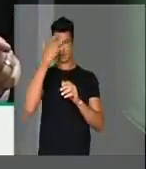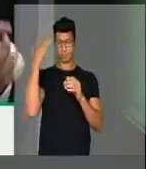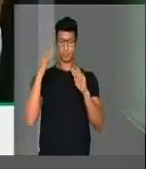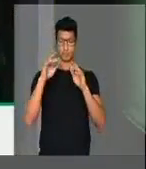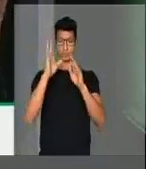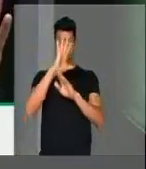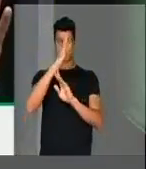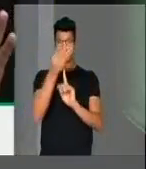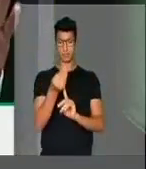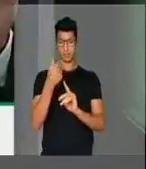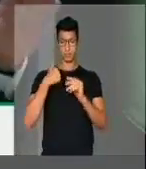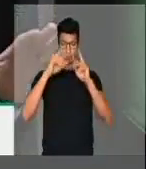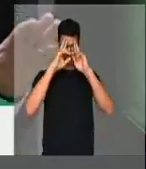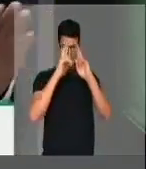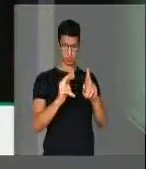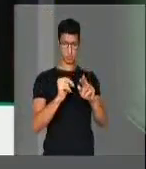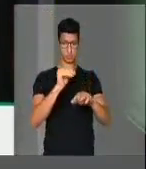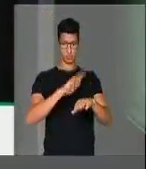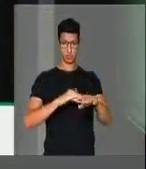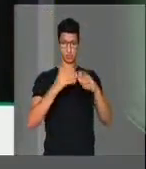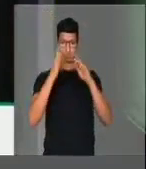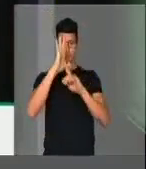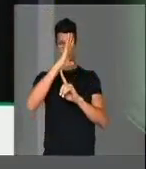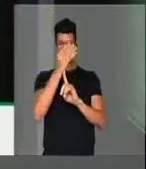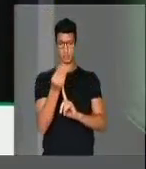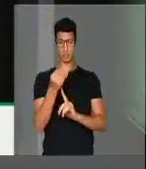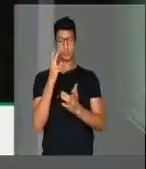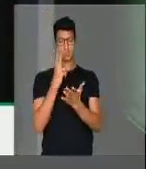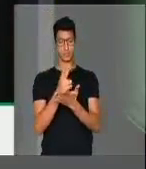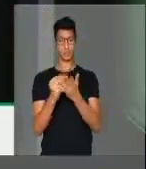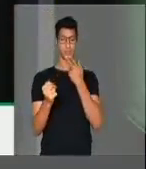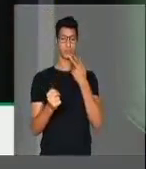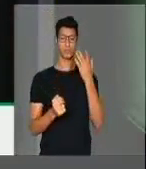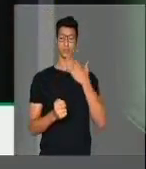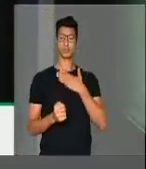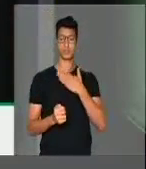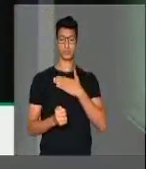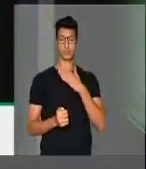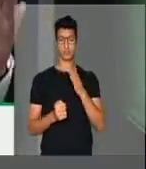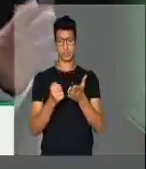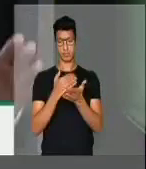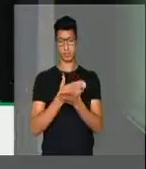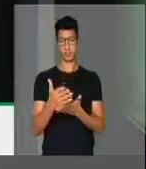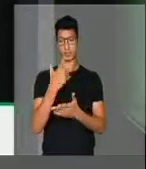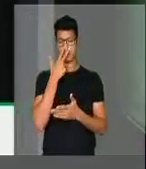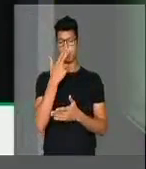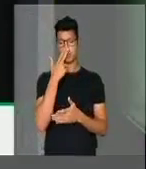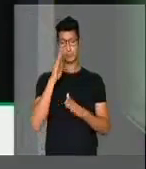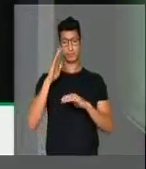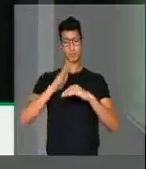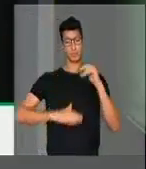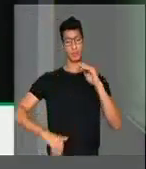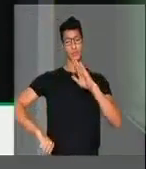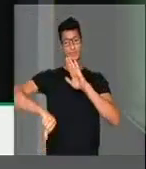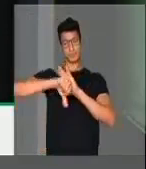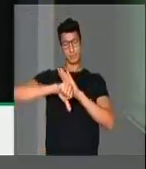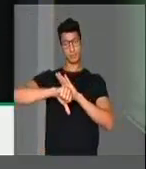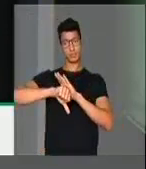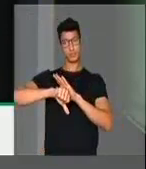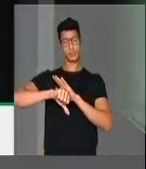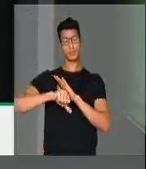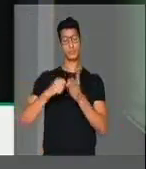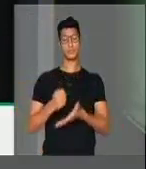artista, e eu vou respeitá-lo, vou chamar de artista, apesar de, para mim, inicialmente parecer mais um criminoso naquele